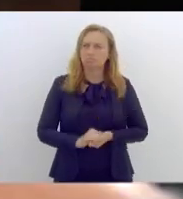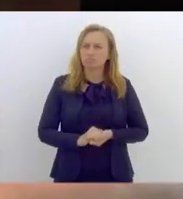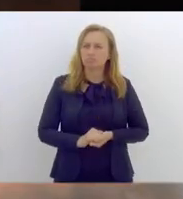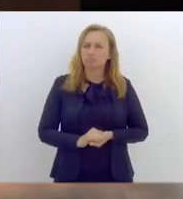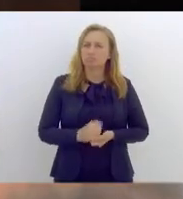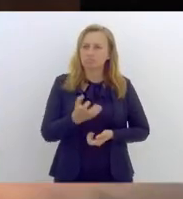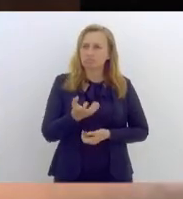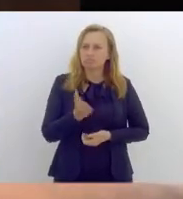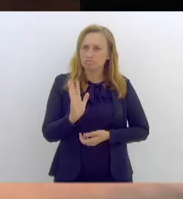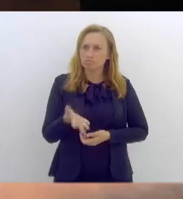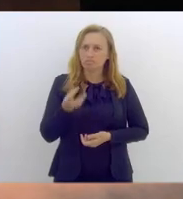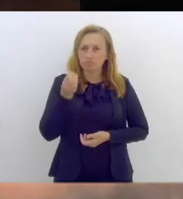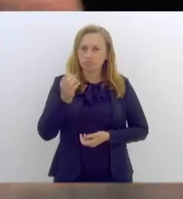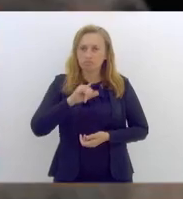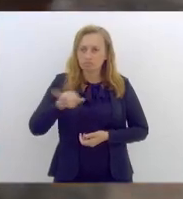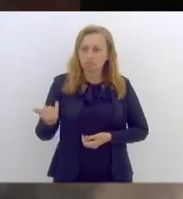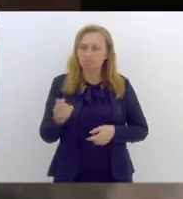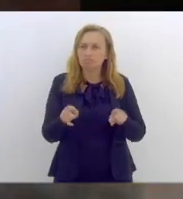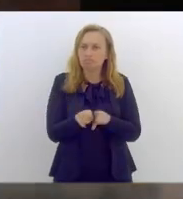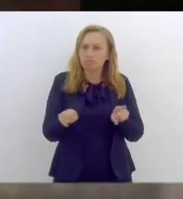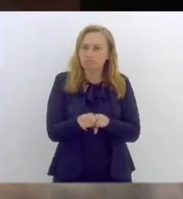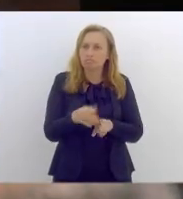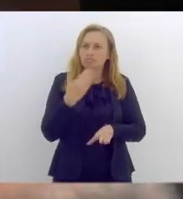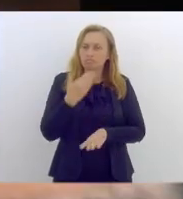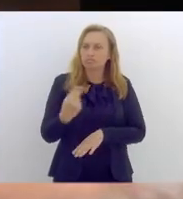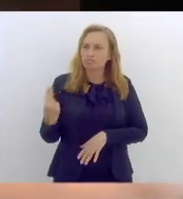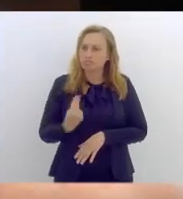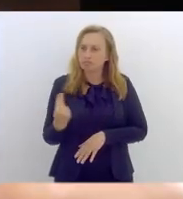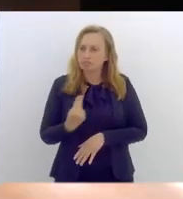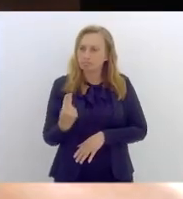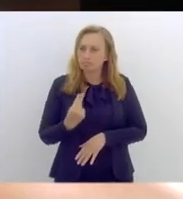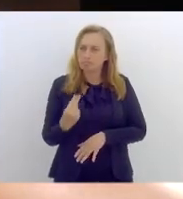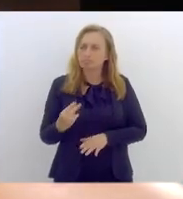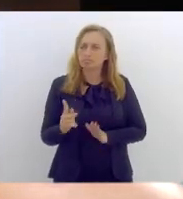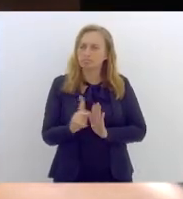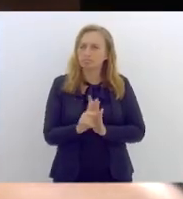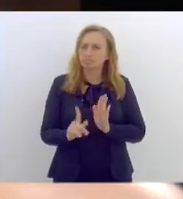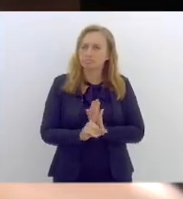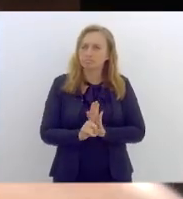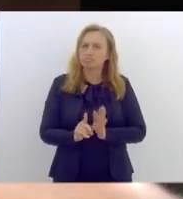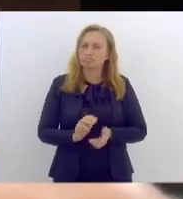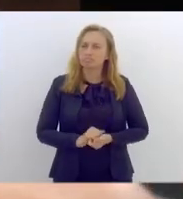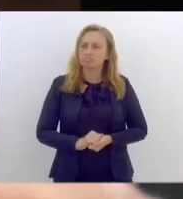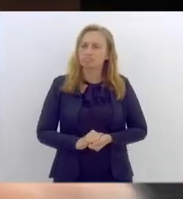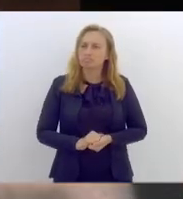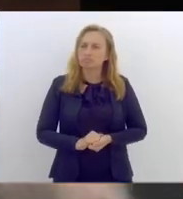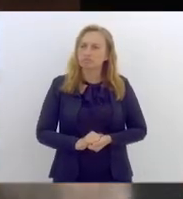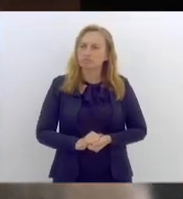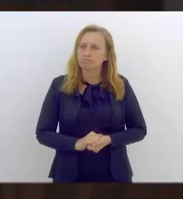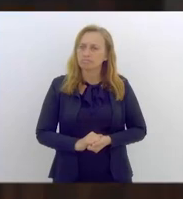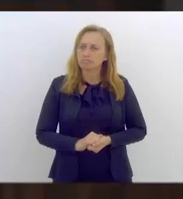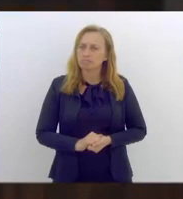quero já aproveitar também para pedir a co-autoria desse projeto vossa dando uma excelência